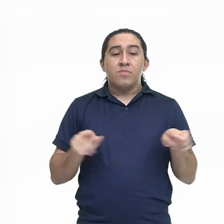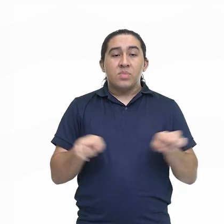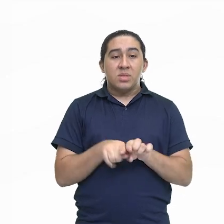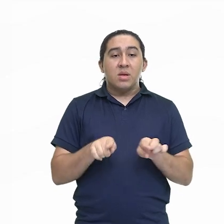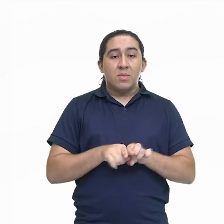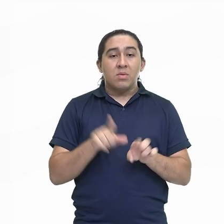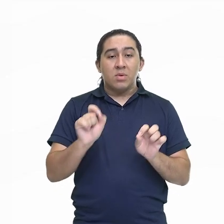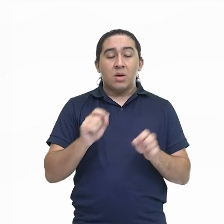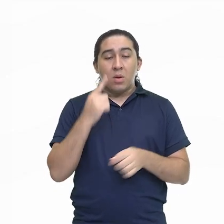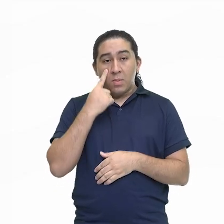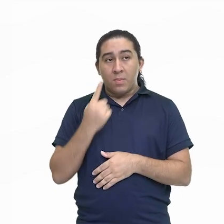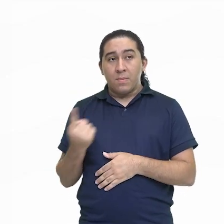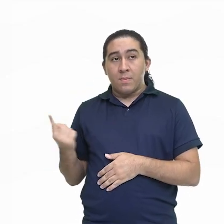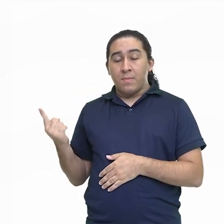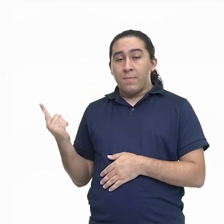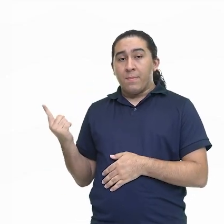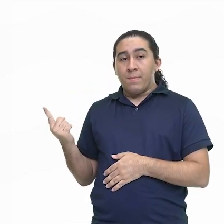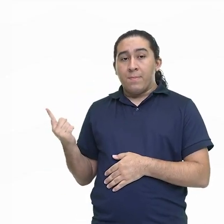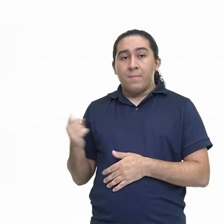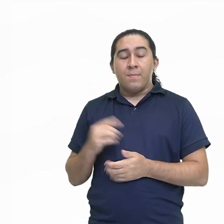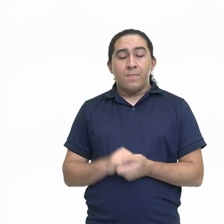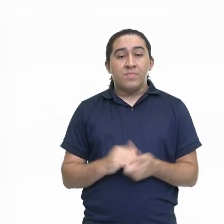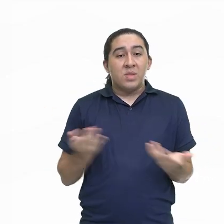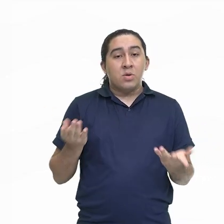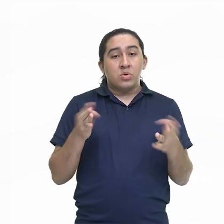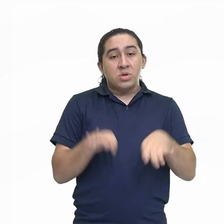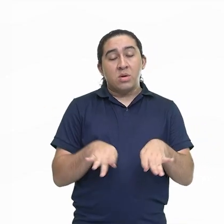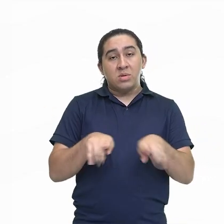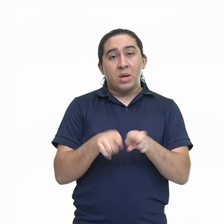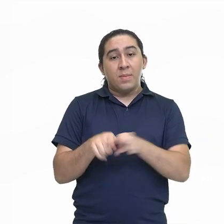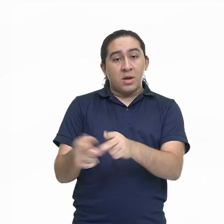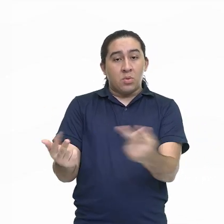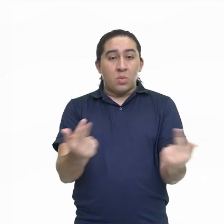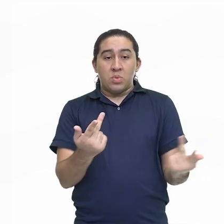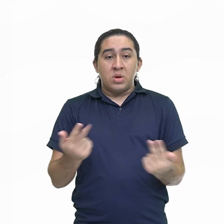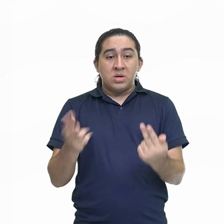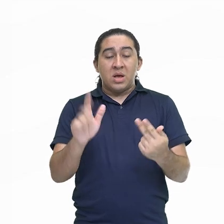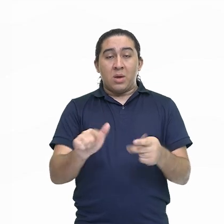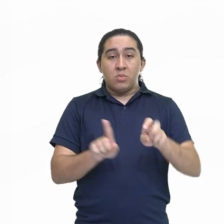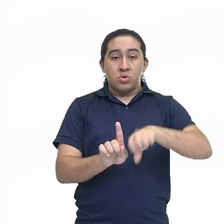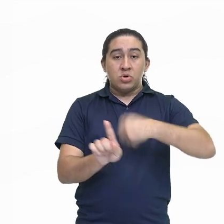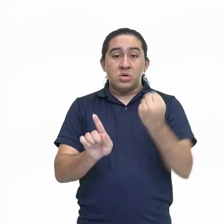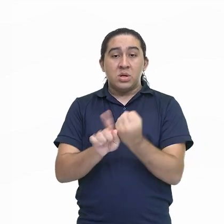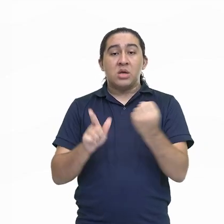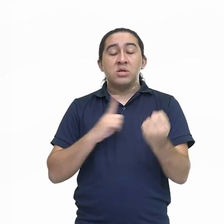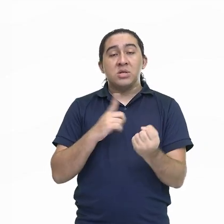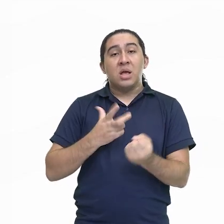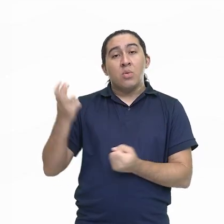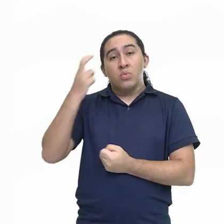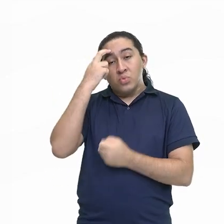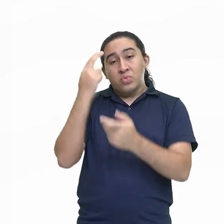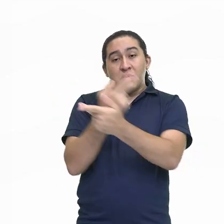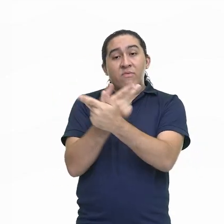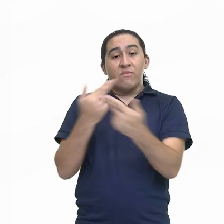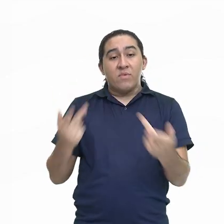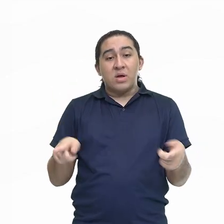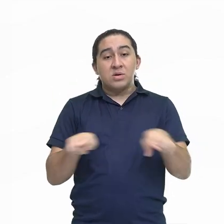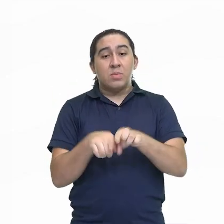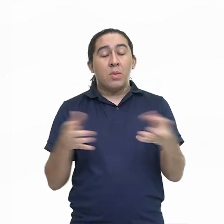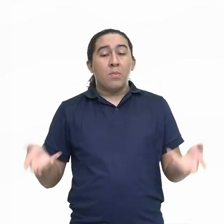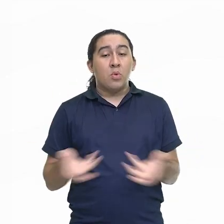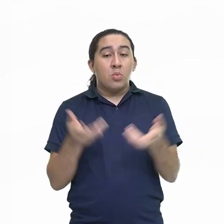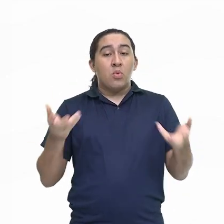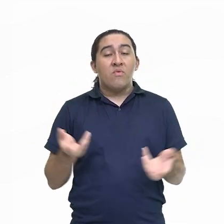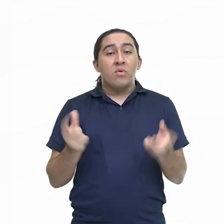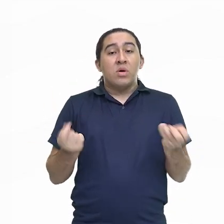e equidade, né? Que é uma sociedade culturalmente diversa, busca promover a inclusão e